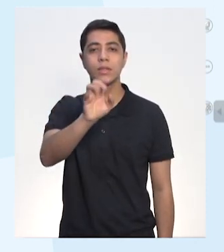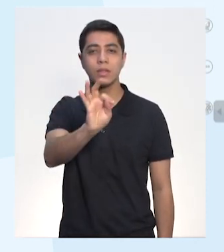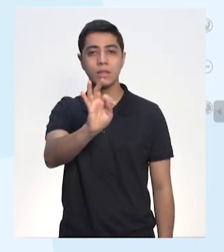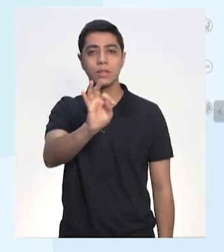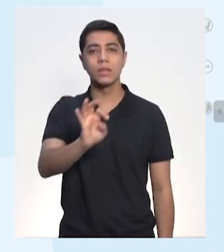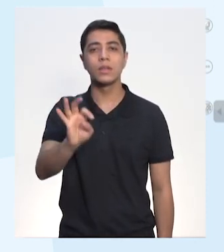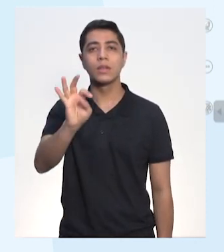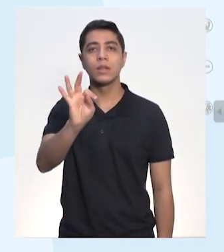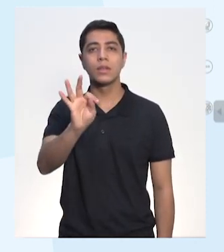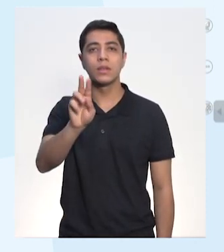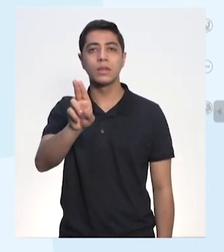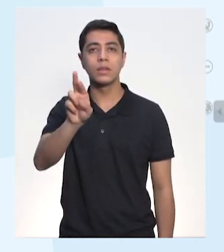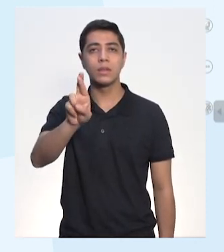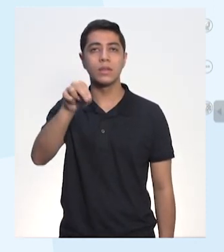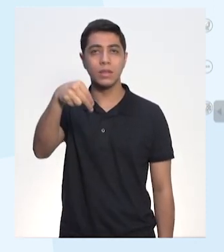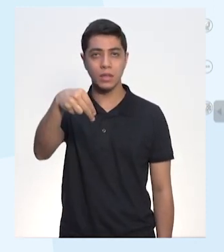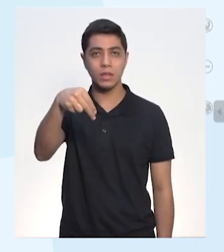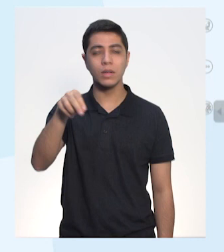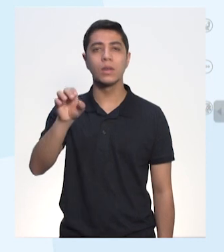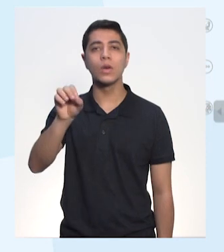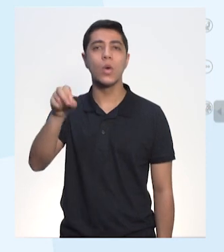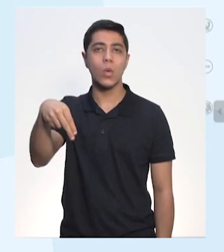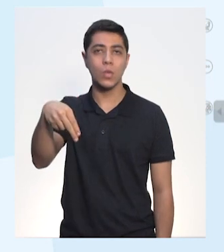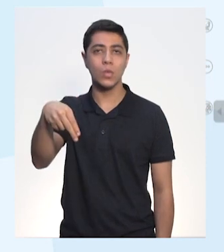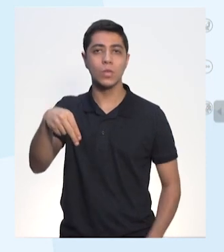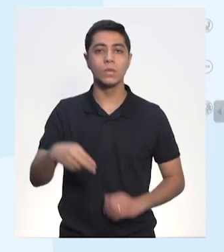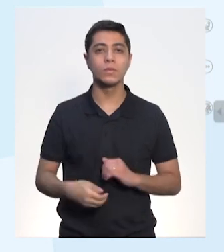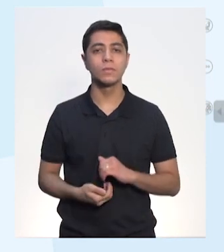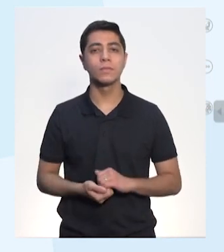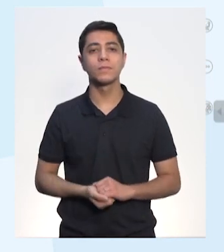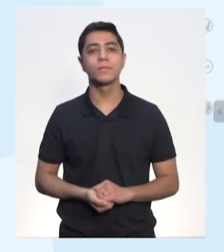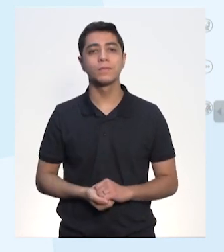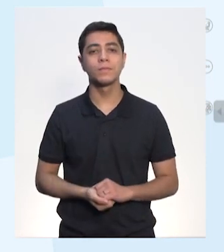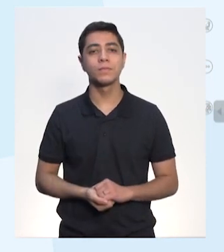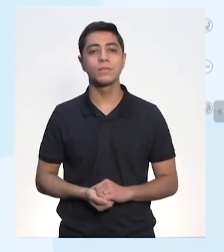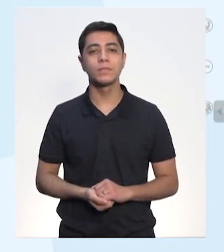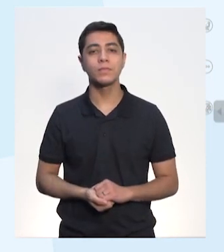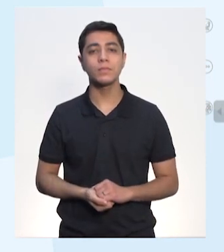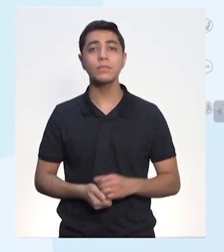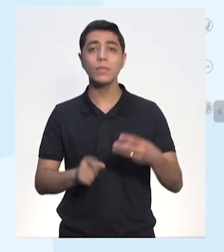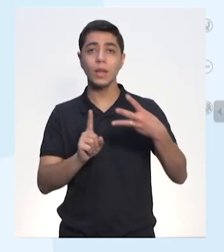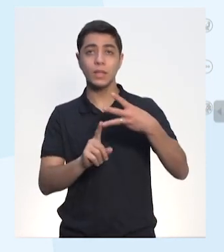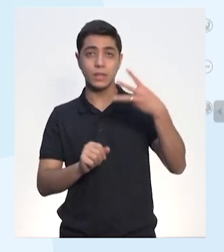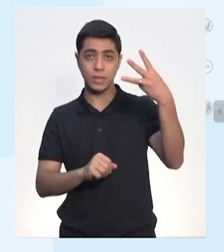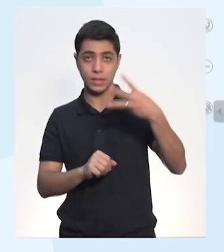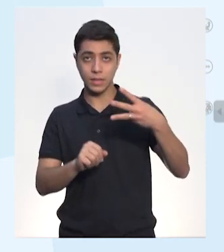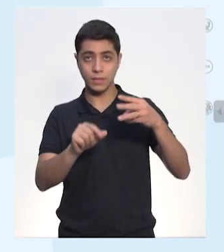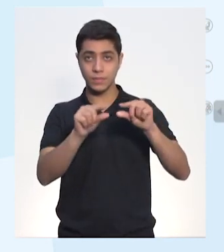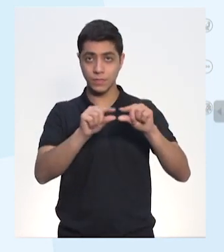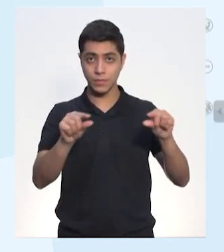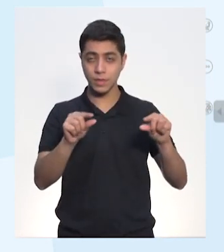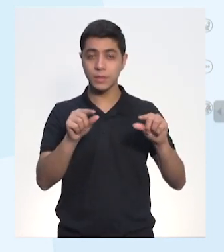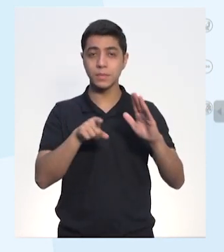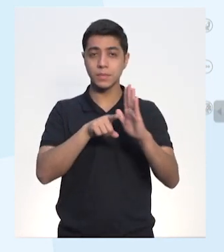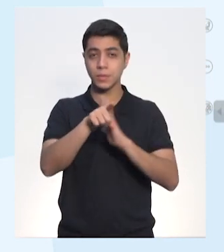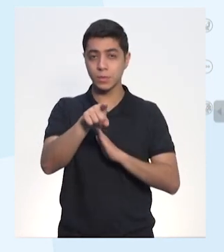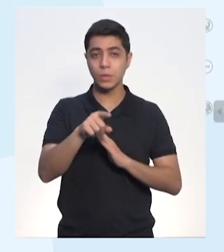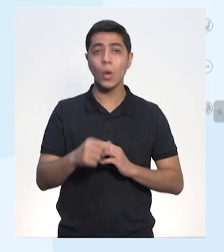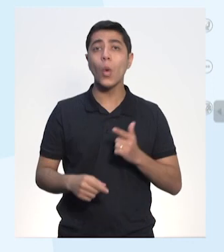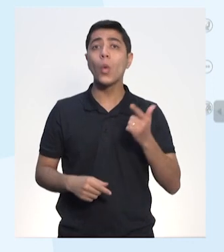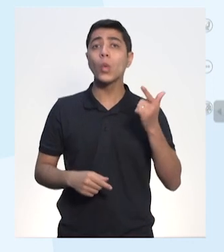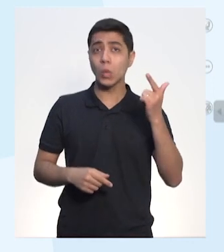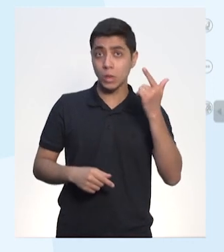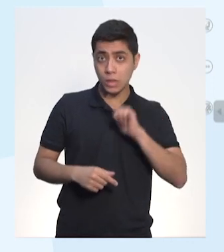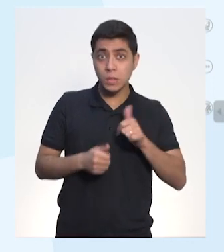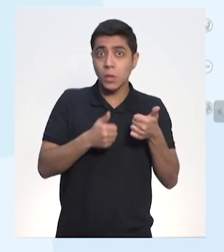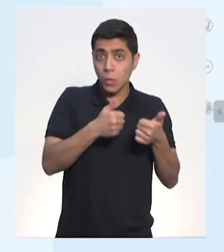on. Aqui está pedindo se ele foi bem sucedido. Se ele foi, você vai escrever por quê. Se ele